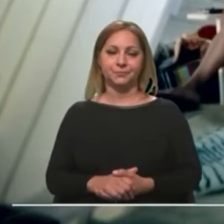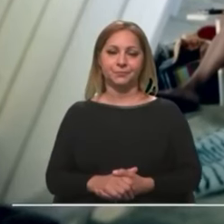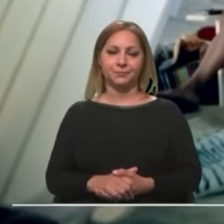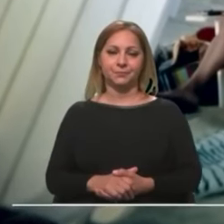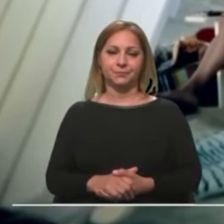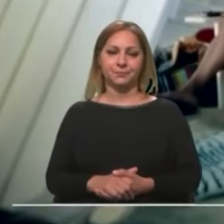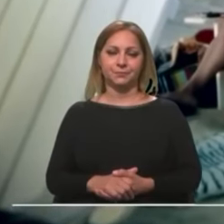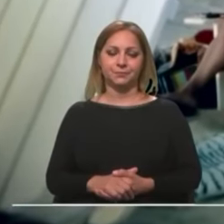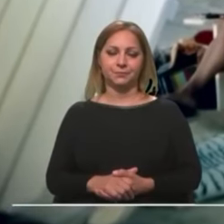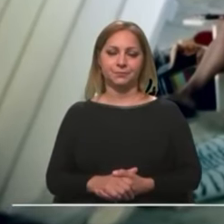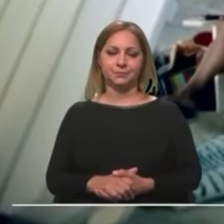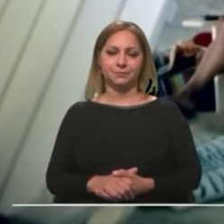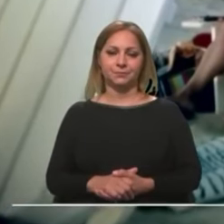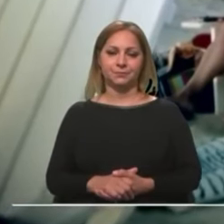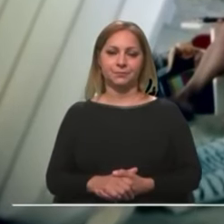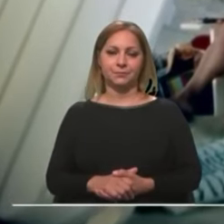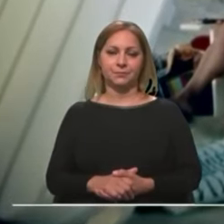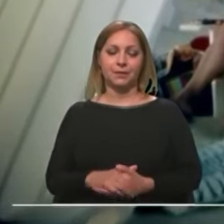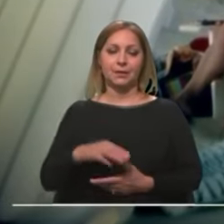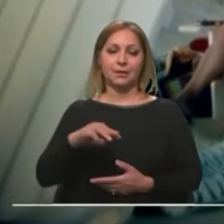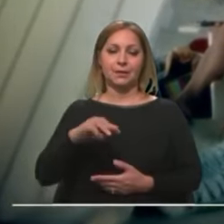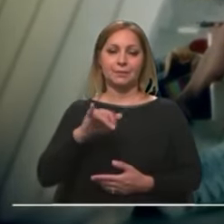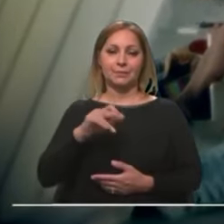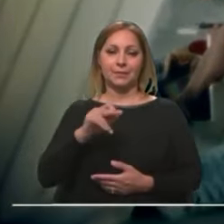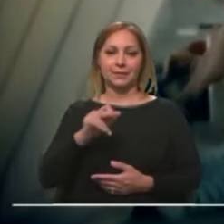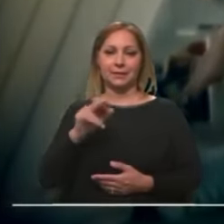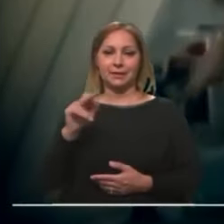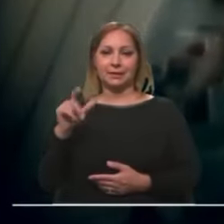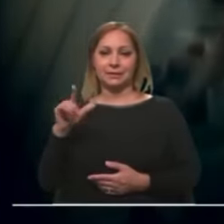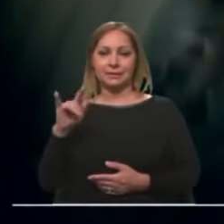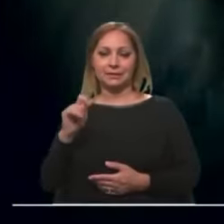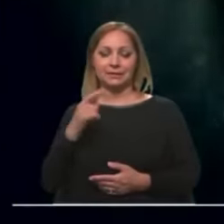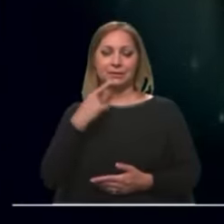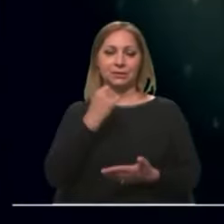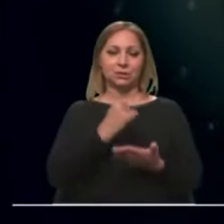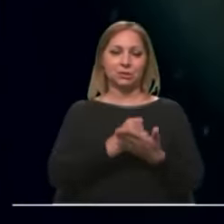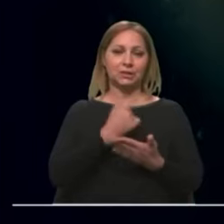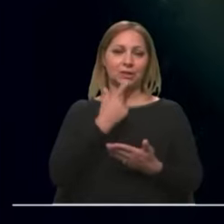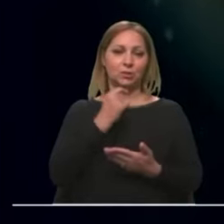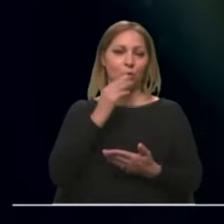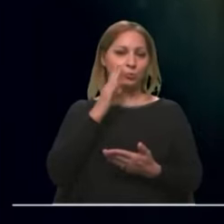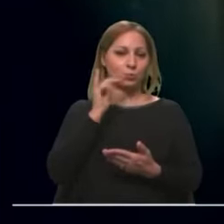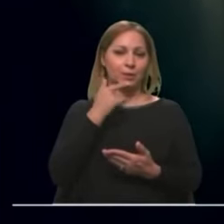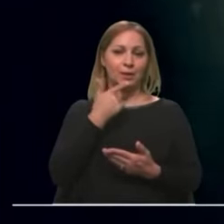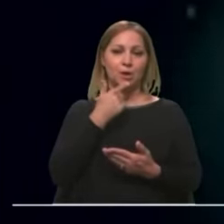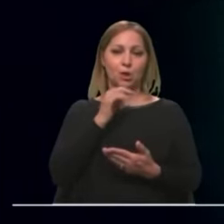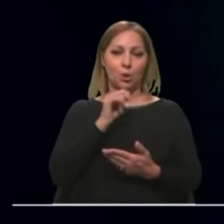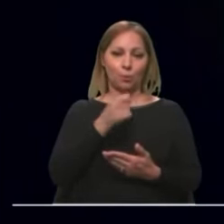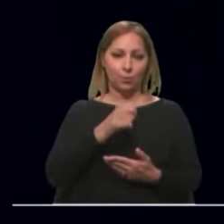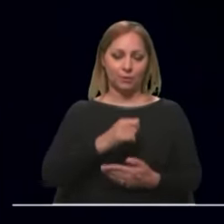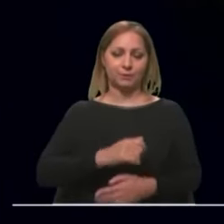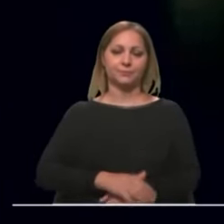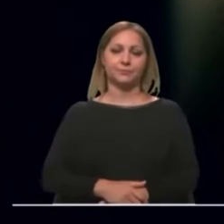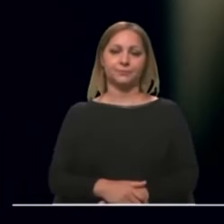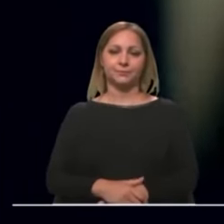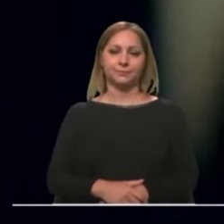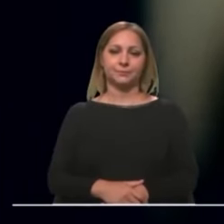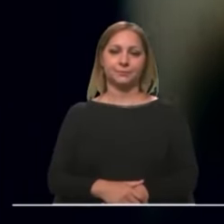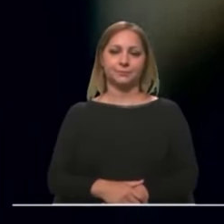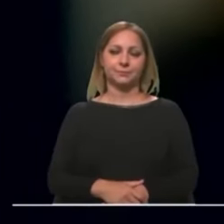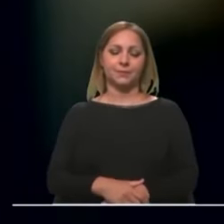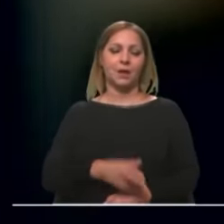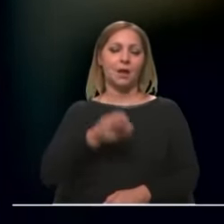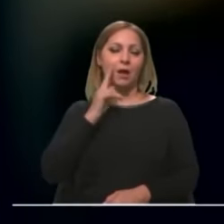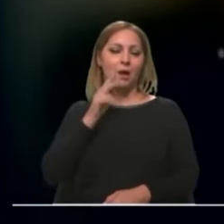conceber já Maria Alice não pode ser registada com o nome do pai as